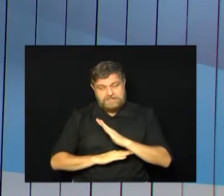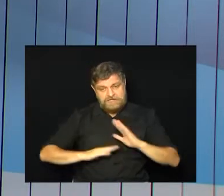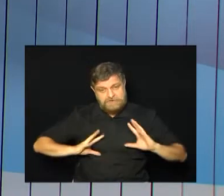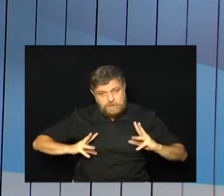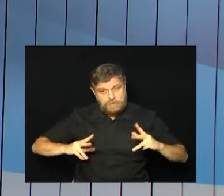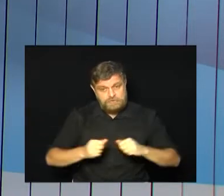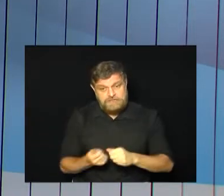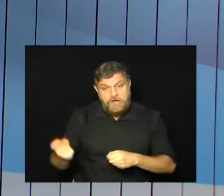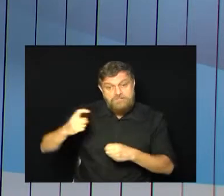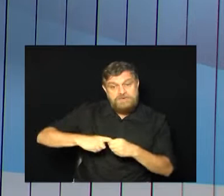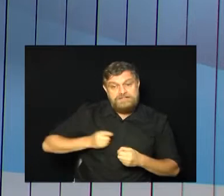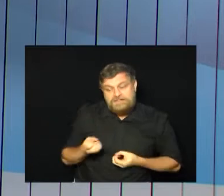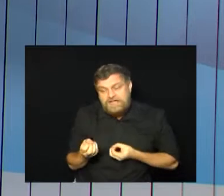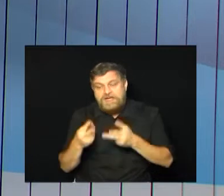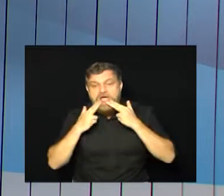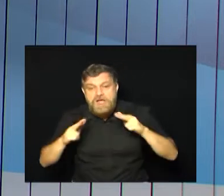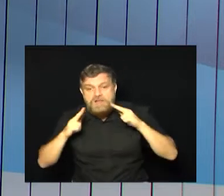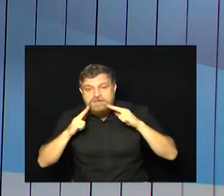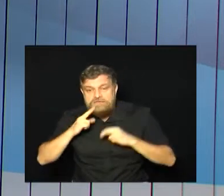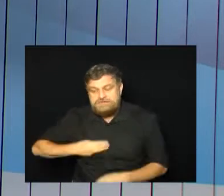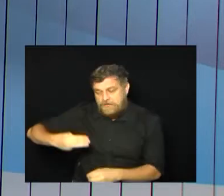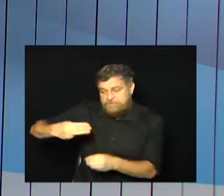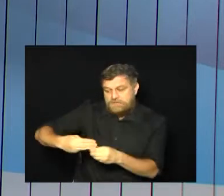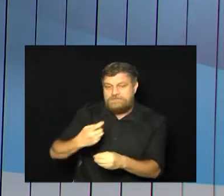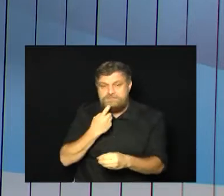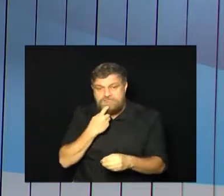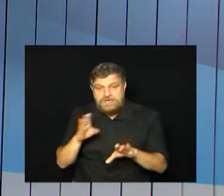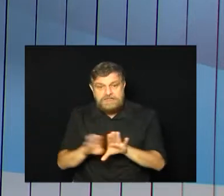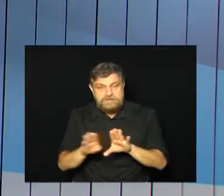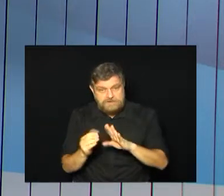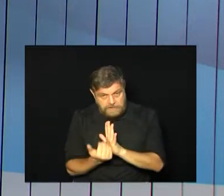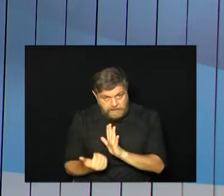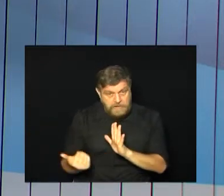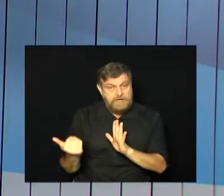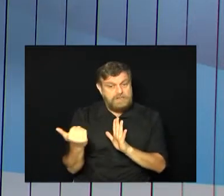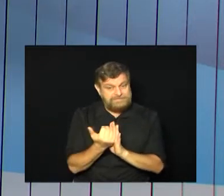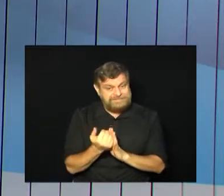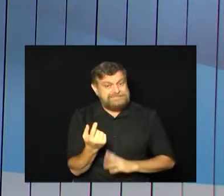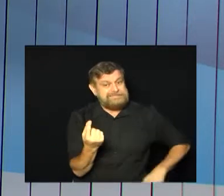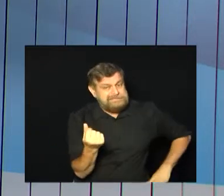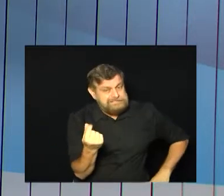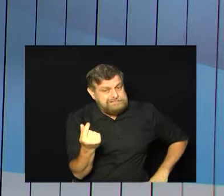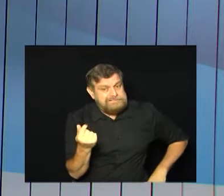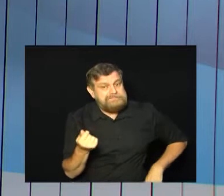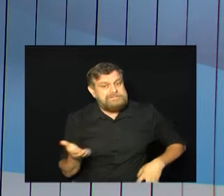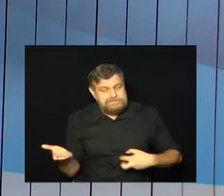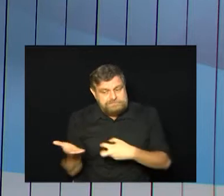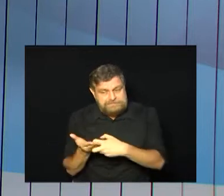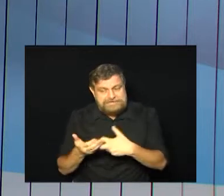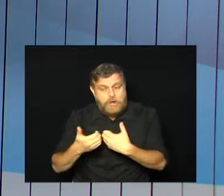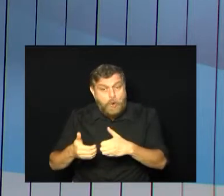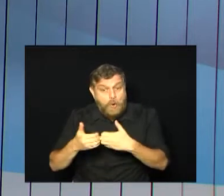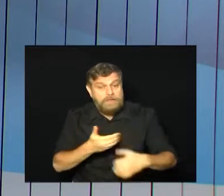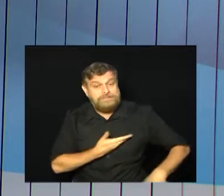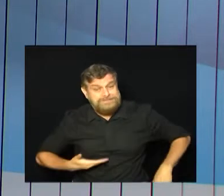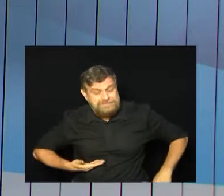volta tem as notícias da metrópole de Campinas. Tem aumento chegando na tarifa de ônibus, transporte público aqui na cidade